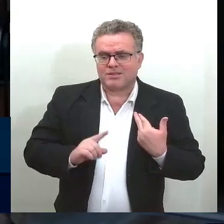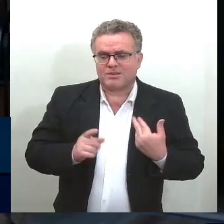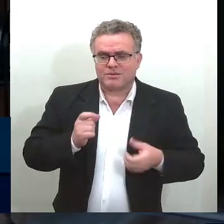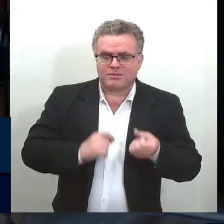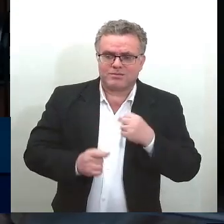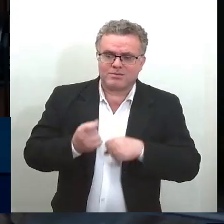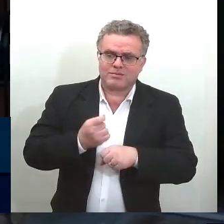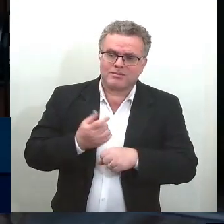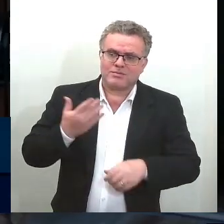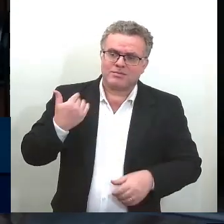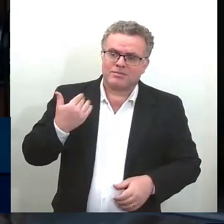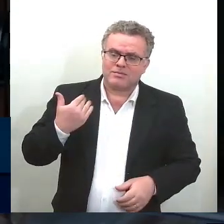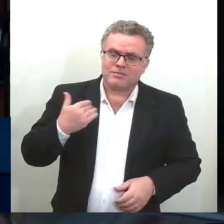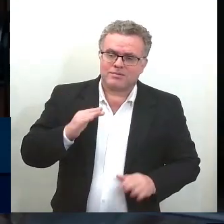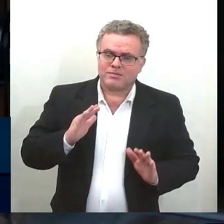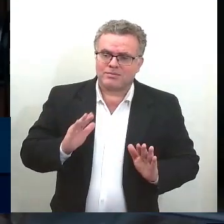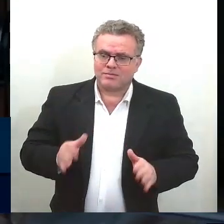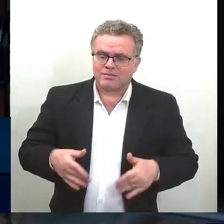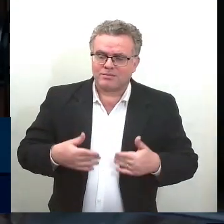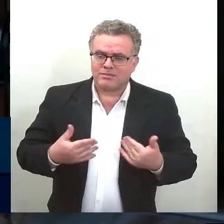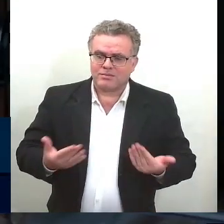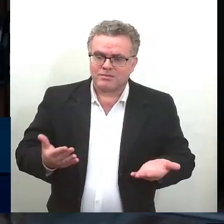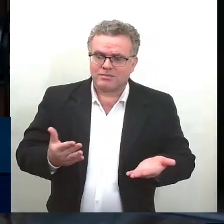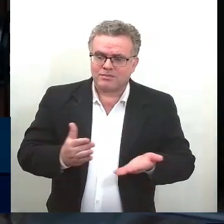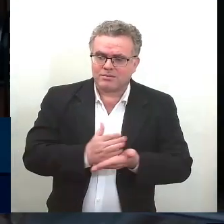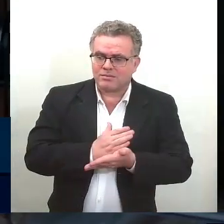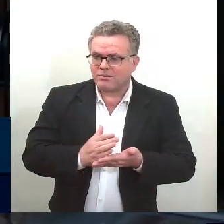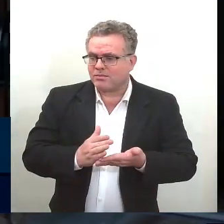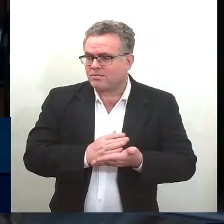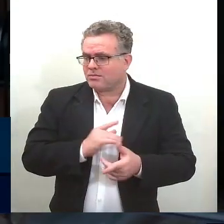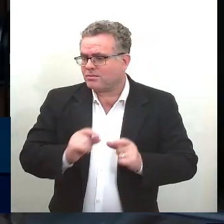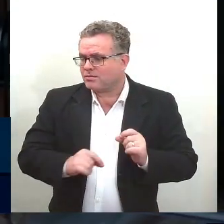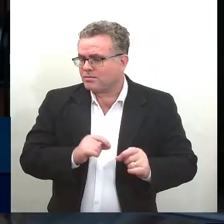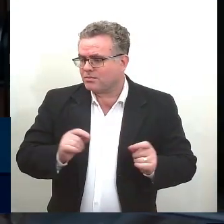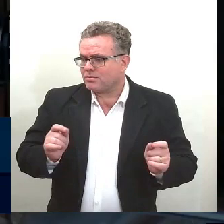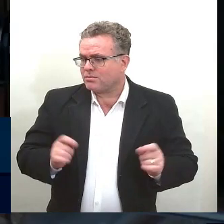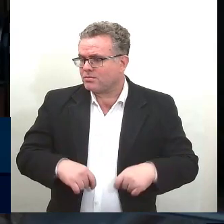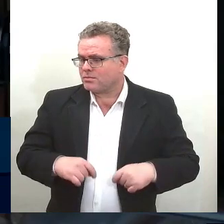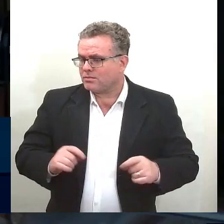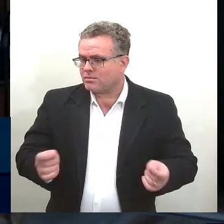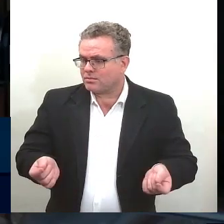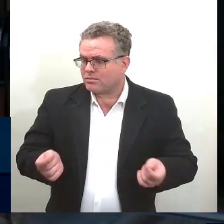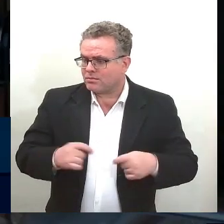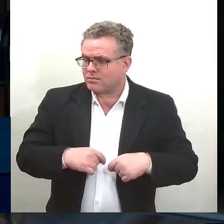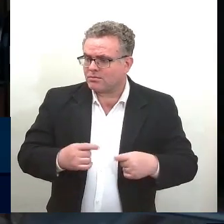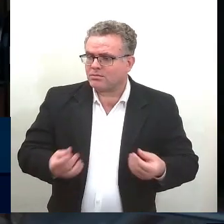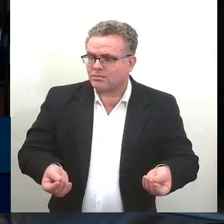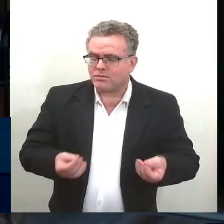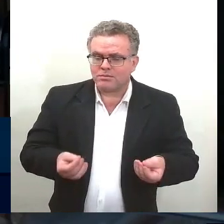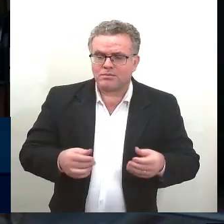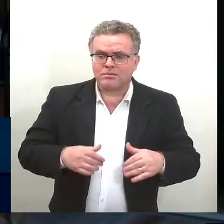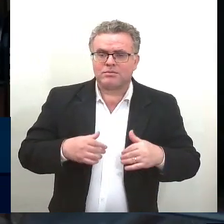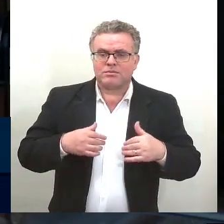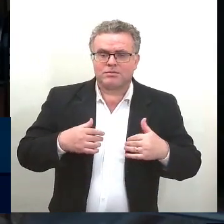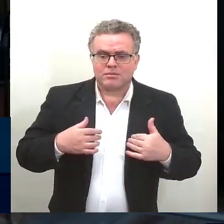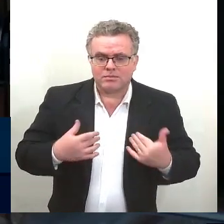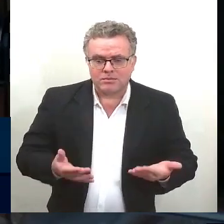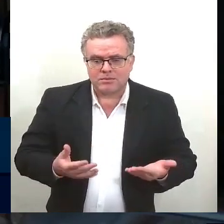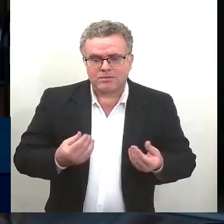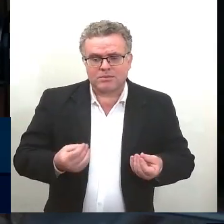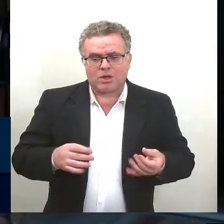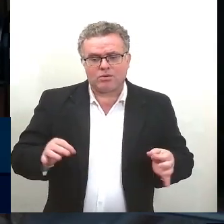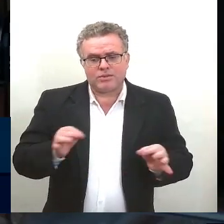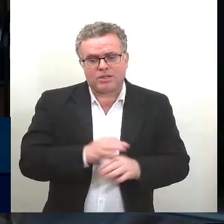aqui, nós estivemos em Recife e fomos recebidos lá pela vice-governadora. E quem